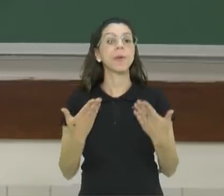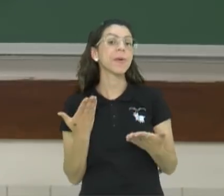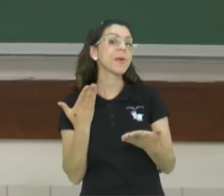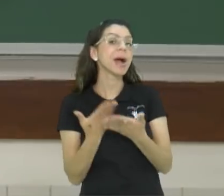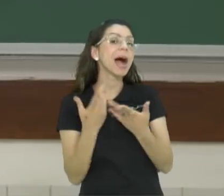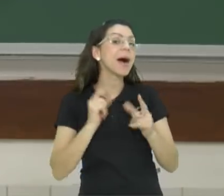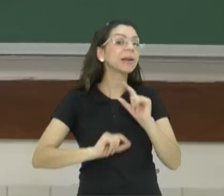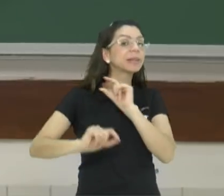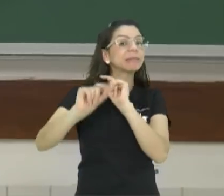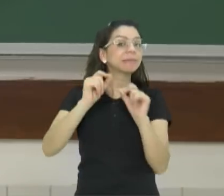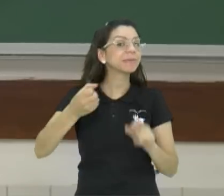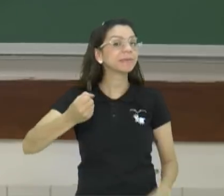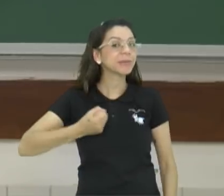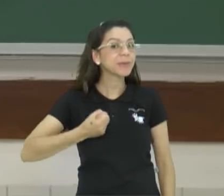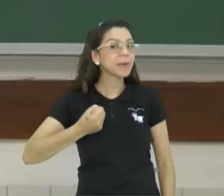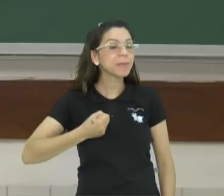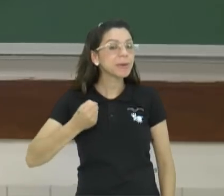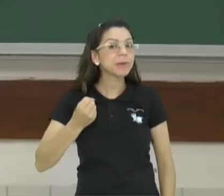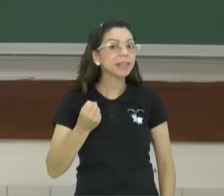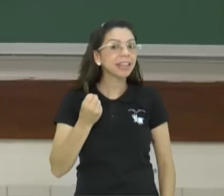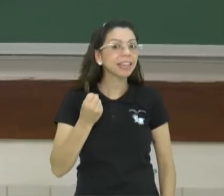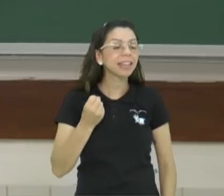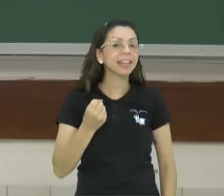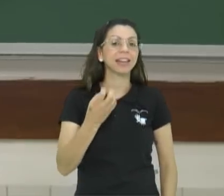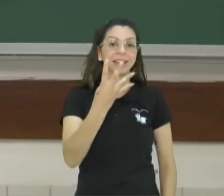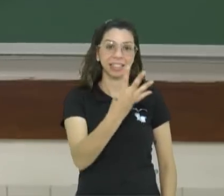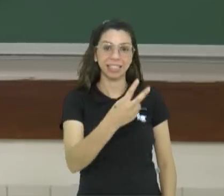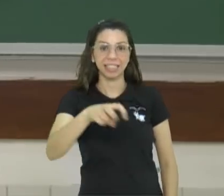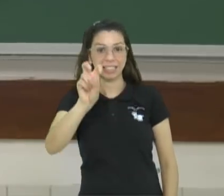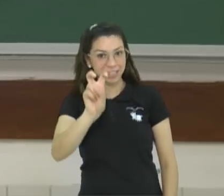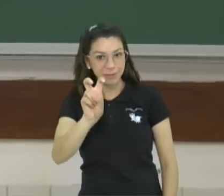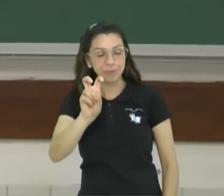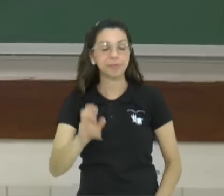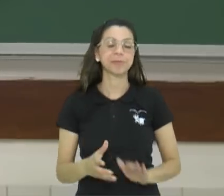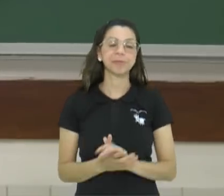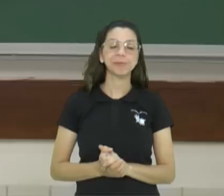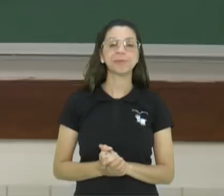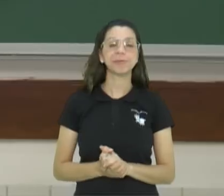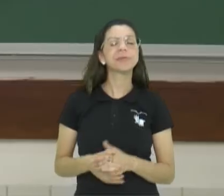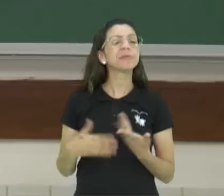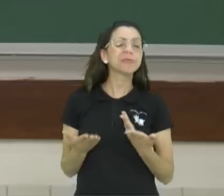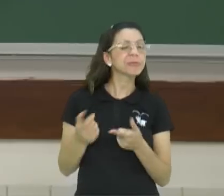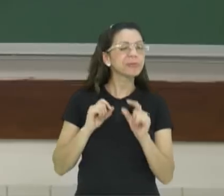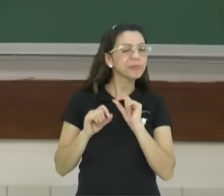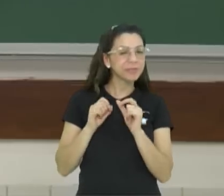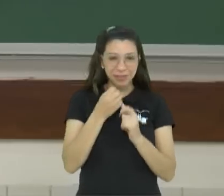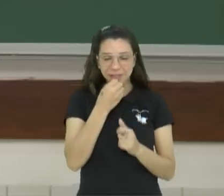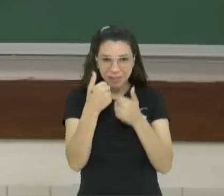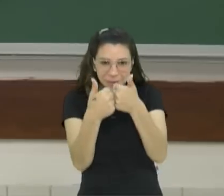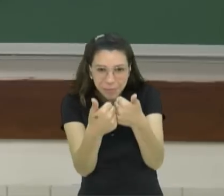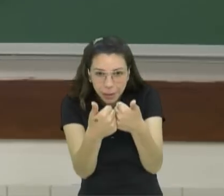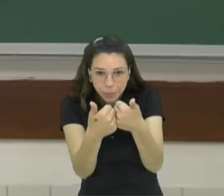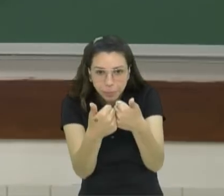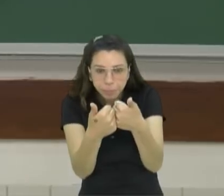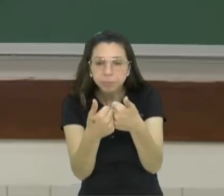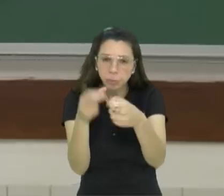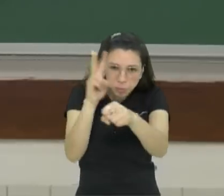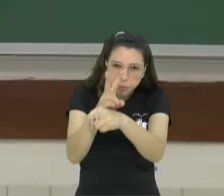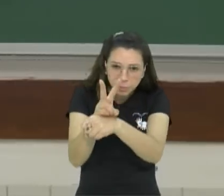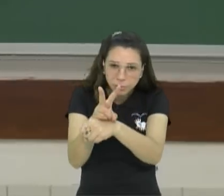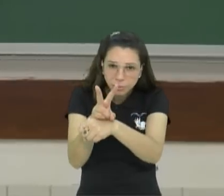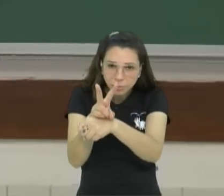45. Hoje nós vamos estudar então nossa aula número 45. E aí, vocês estão bem? Estão se